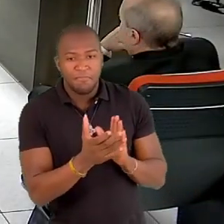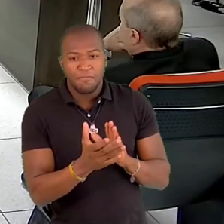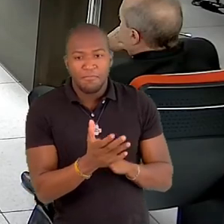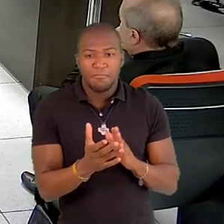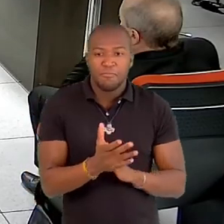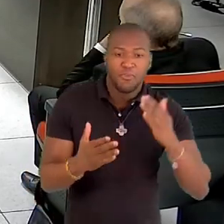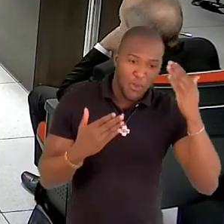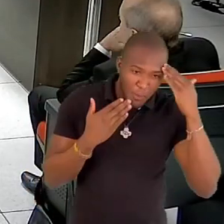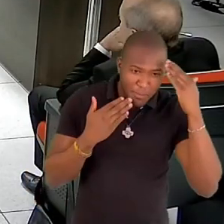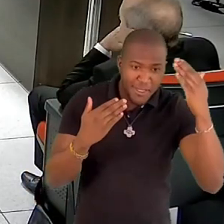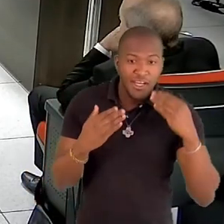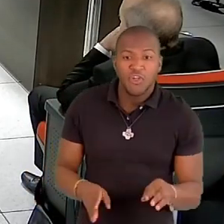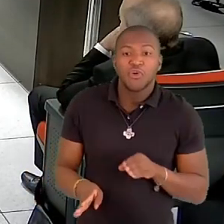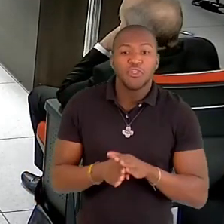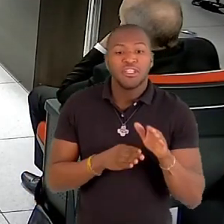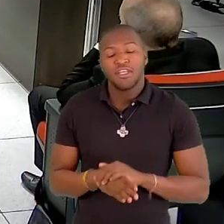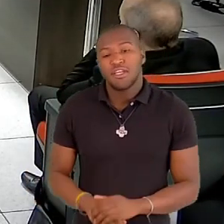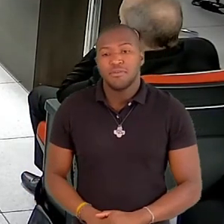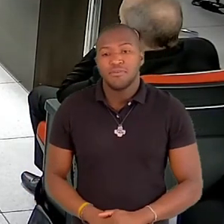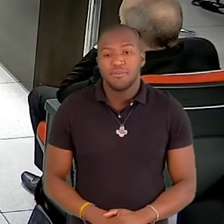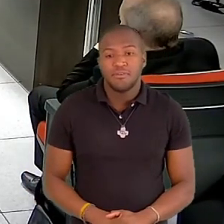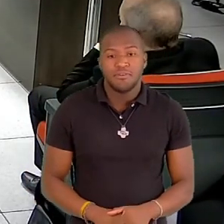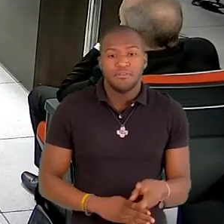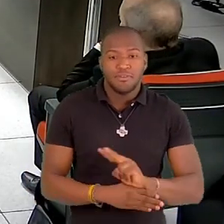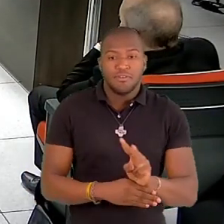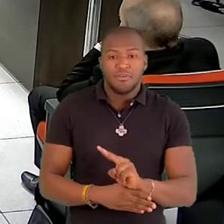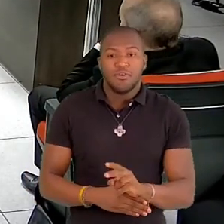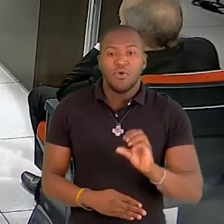corregedor nacional Oswaldo Albuquerque.